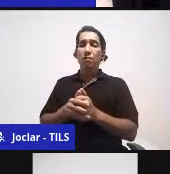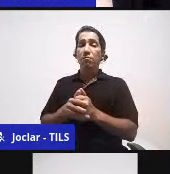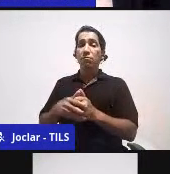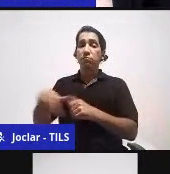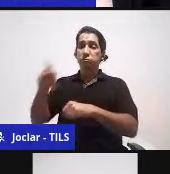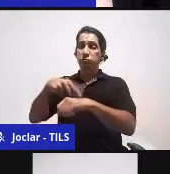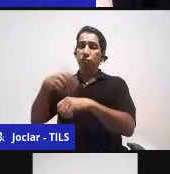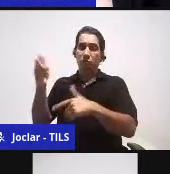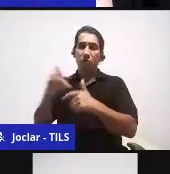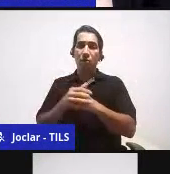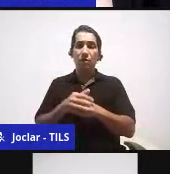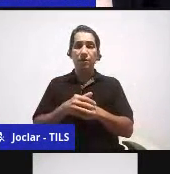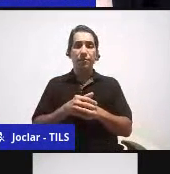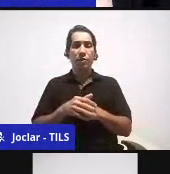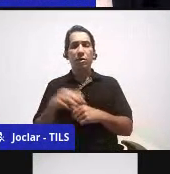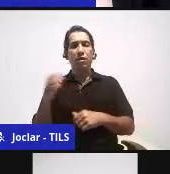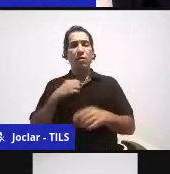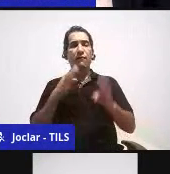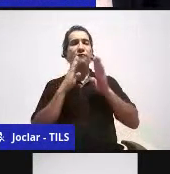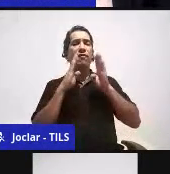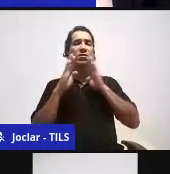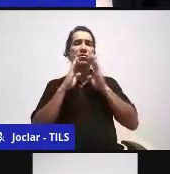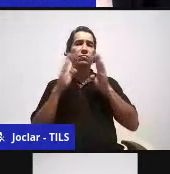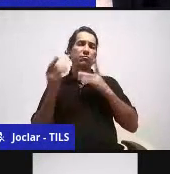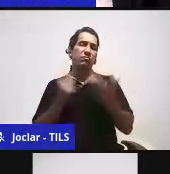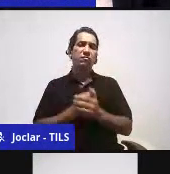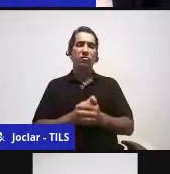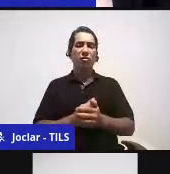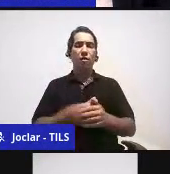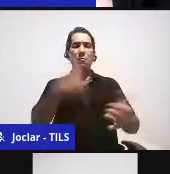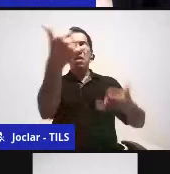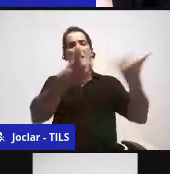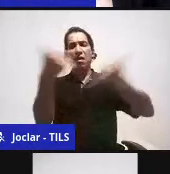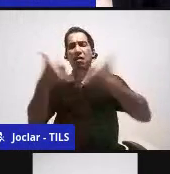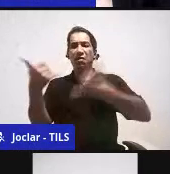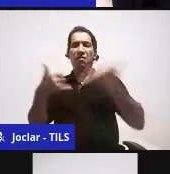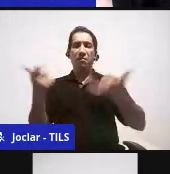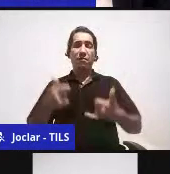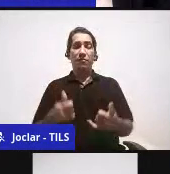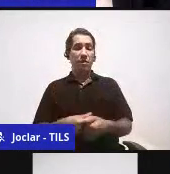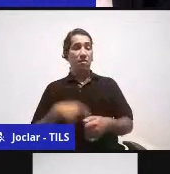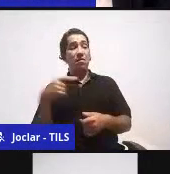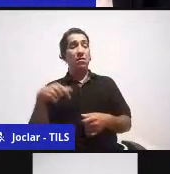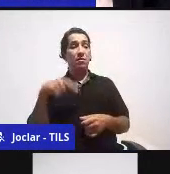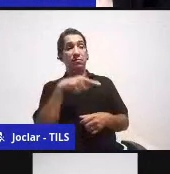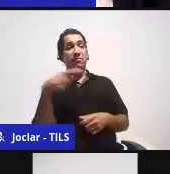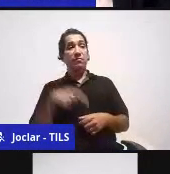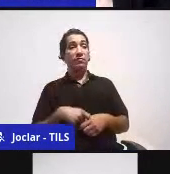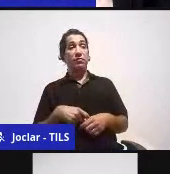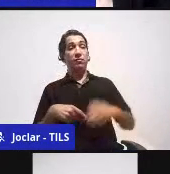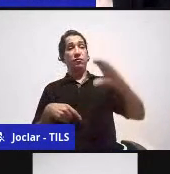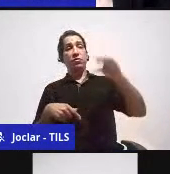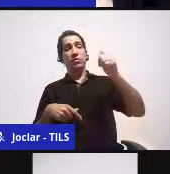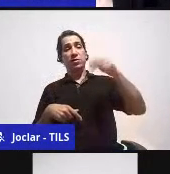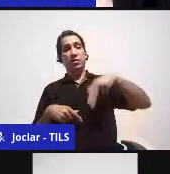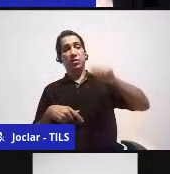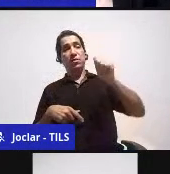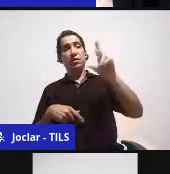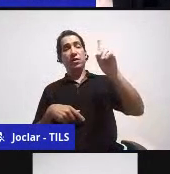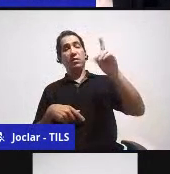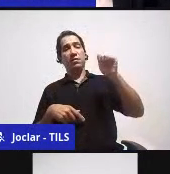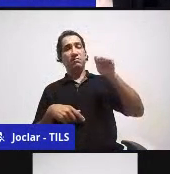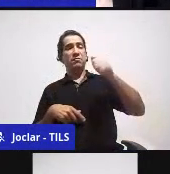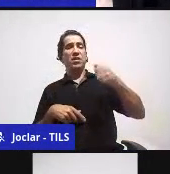comentava, sempre me criticava assim, mas agora você está no Canadá, é fácil falar, né? Não é fácil falar. Meu passaporte ainda é azul, minha mãe ainda